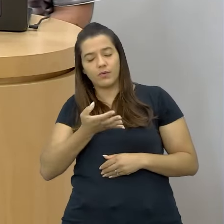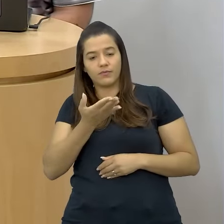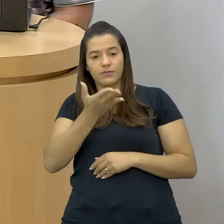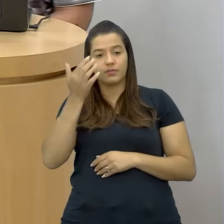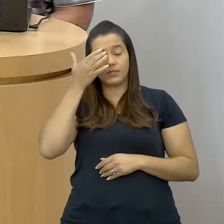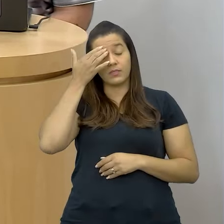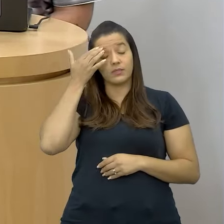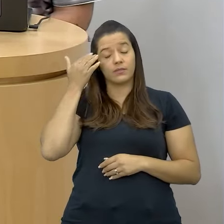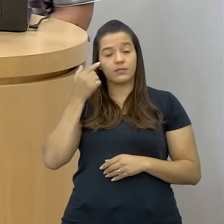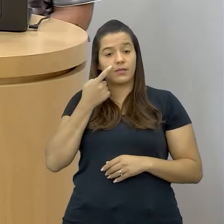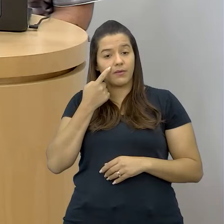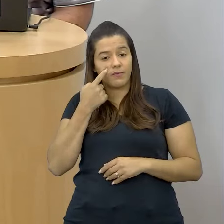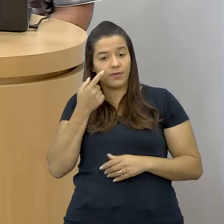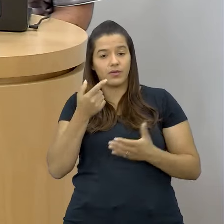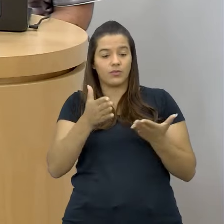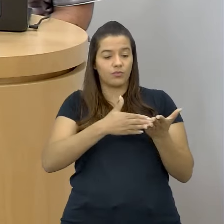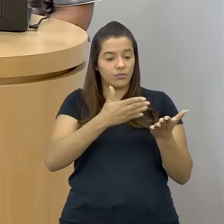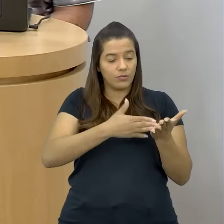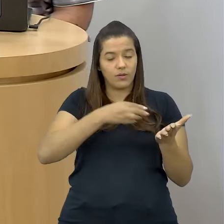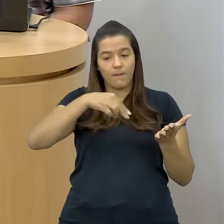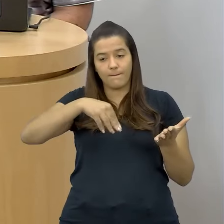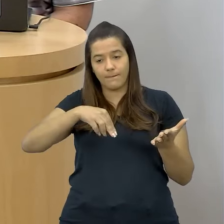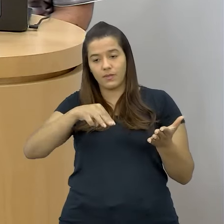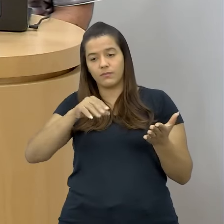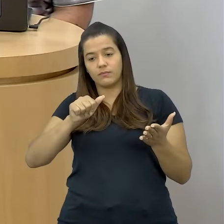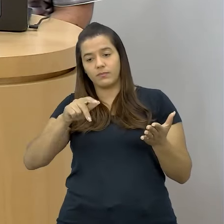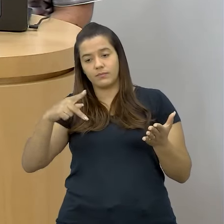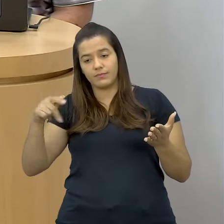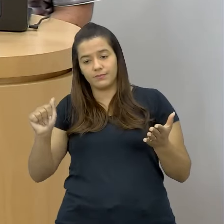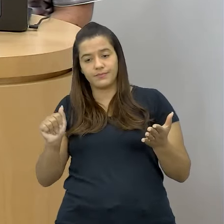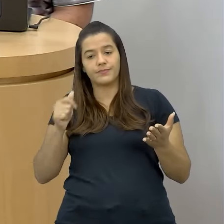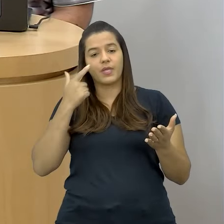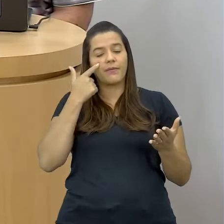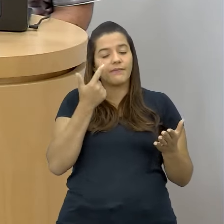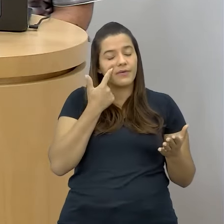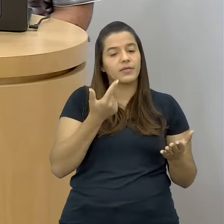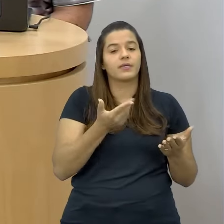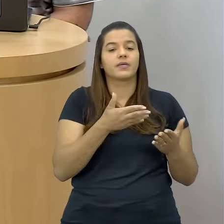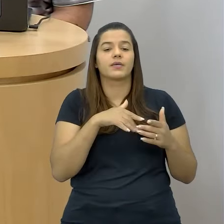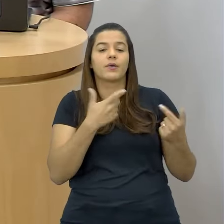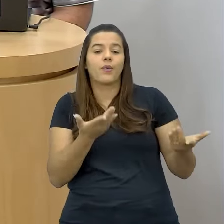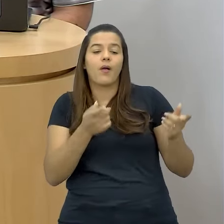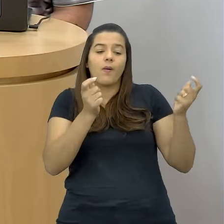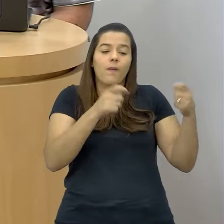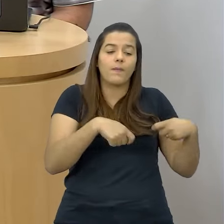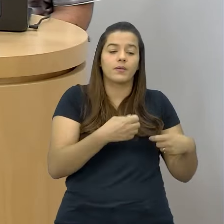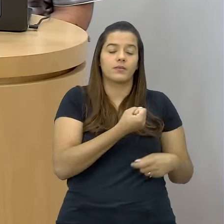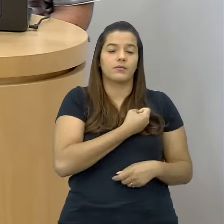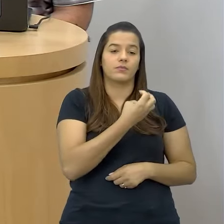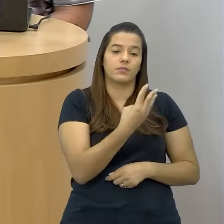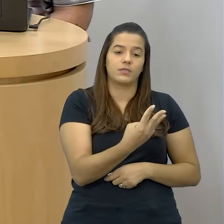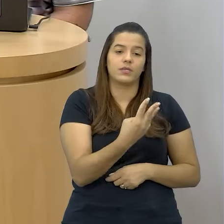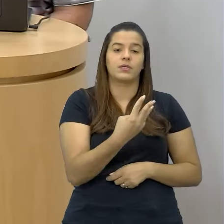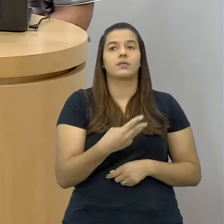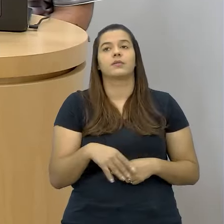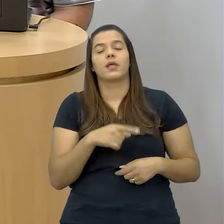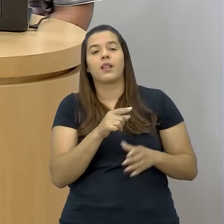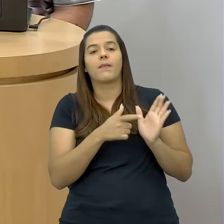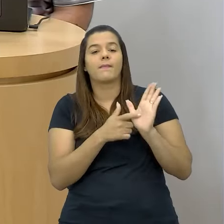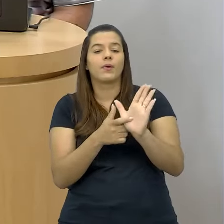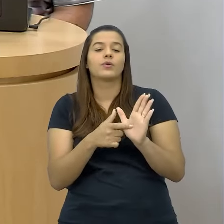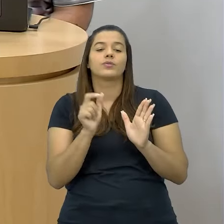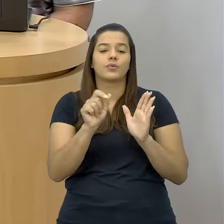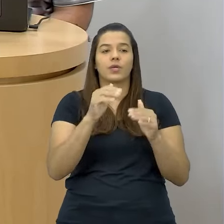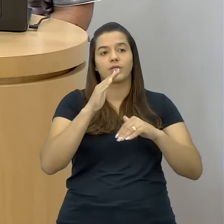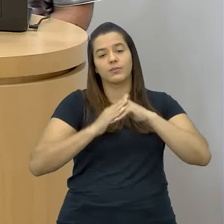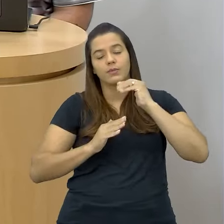entrarem no mapa, dar uma olhada, olhar qual é a competência 3 e o que ela traz de